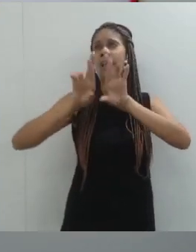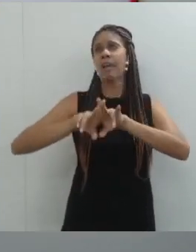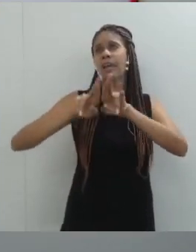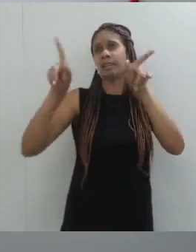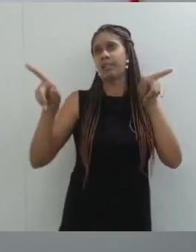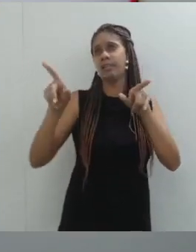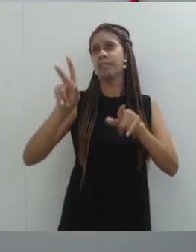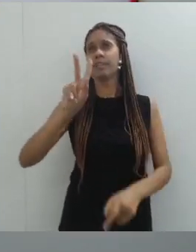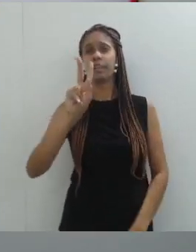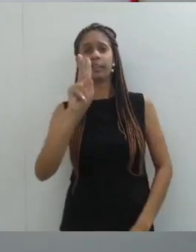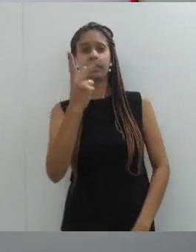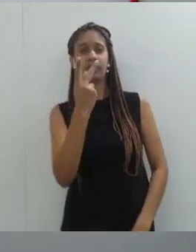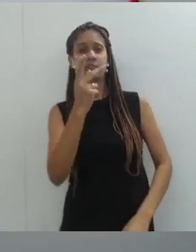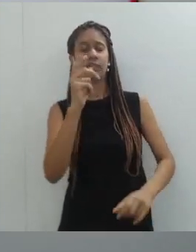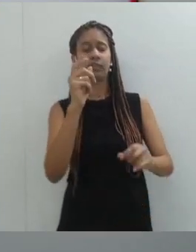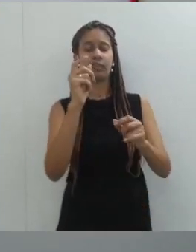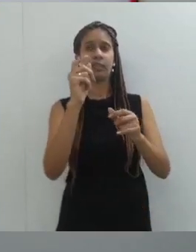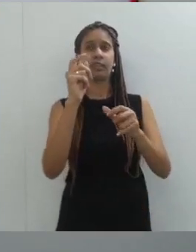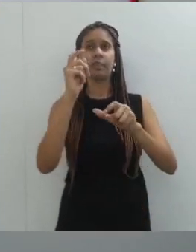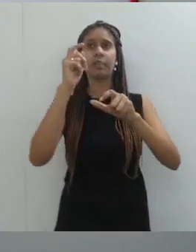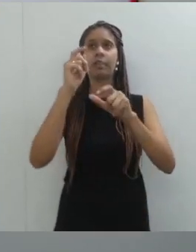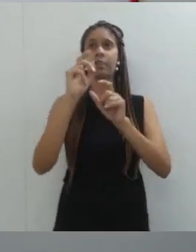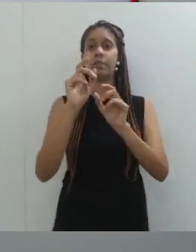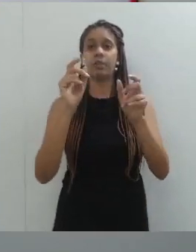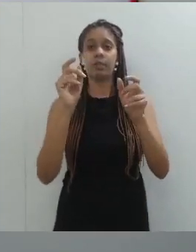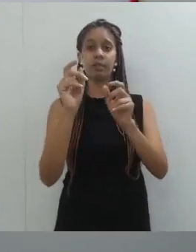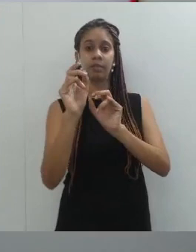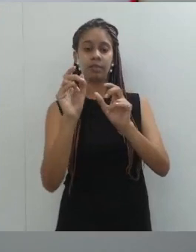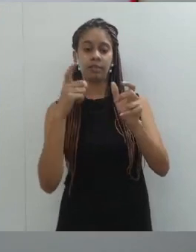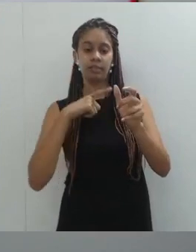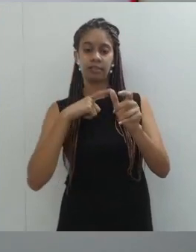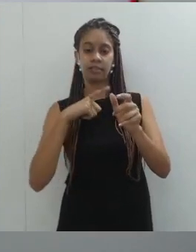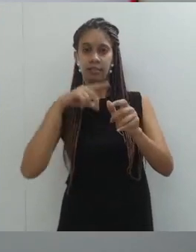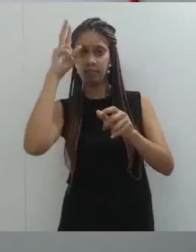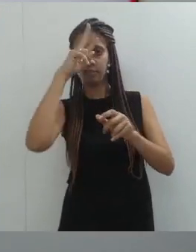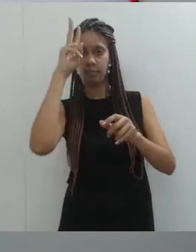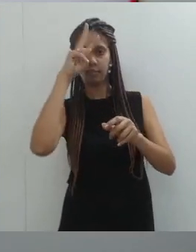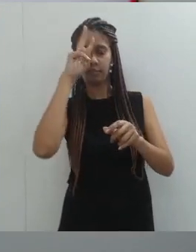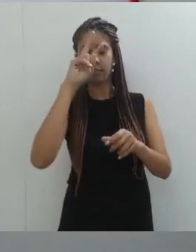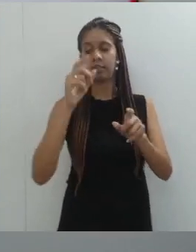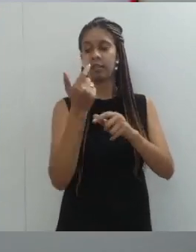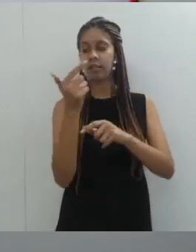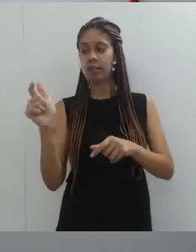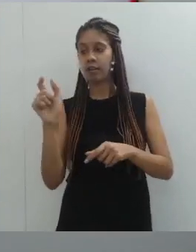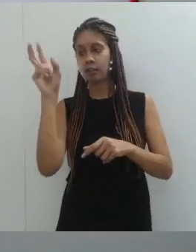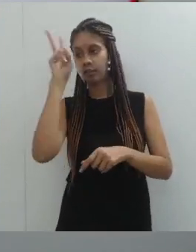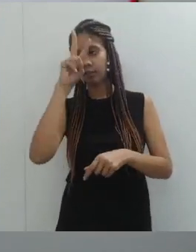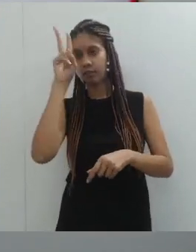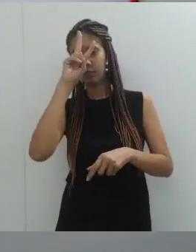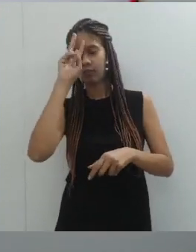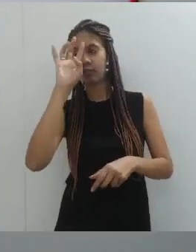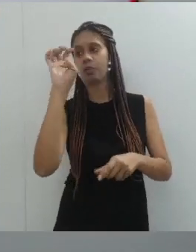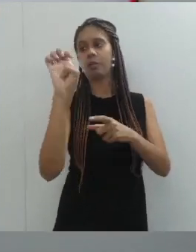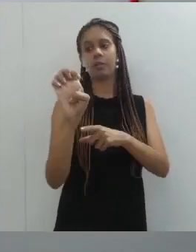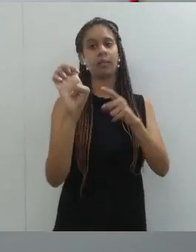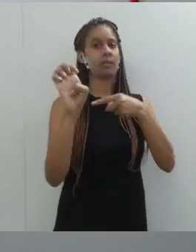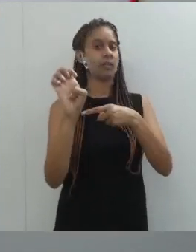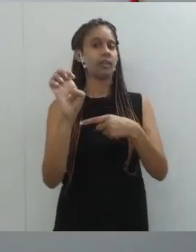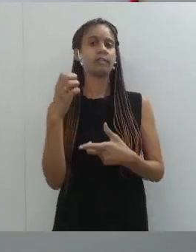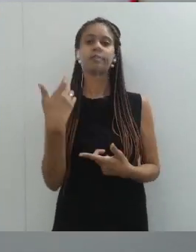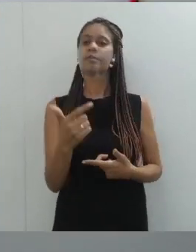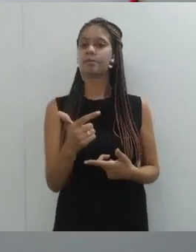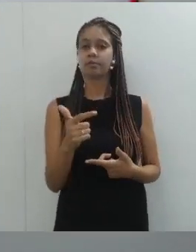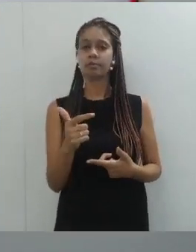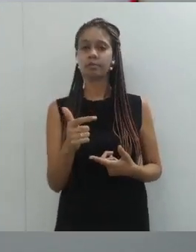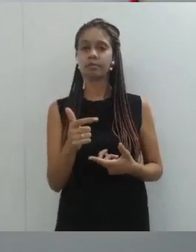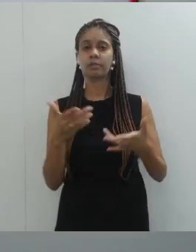história com H e história com E. Hoje, tudo é história. Bacana? A utilização da palavra história, que a gente